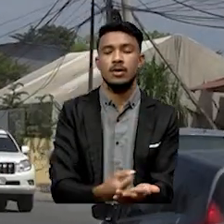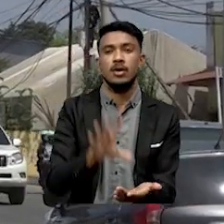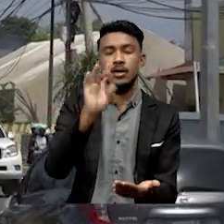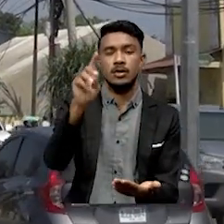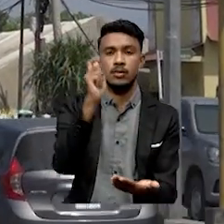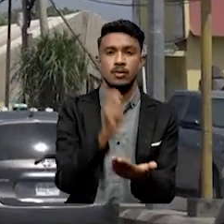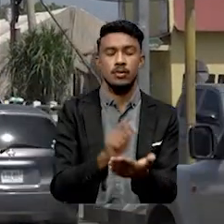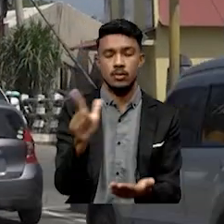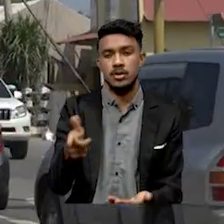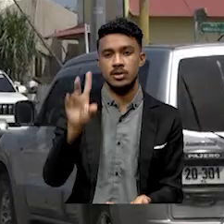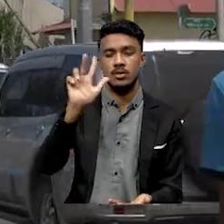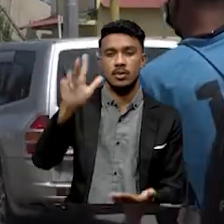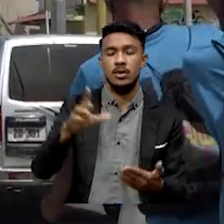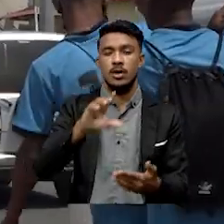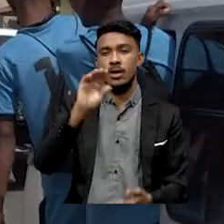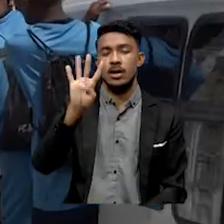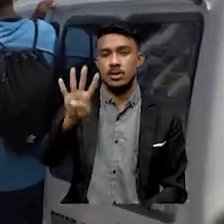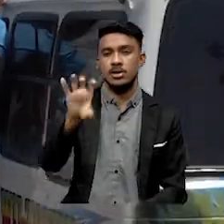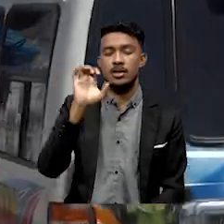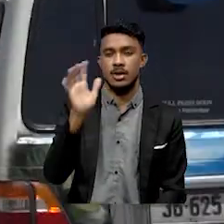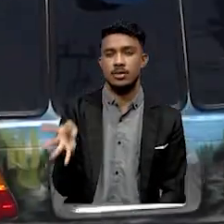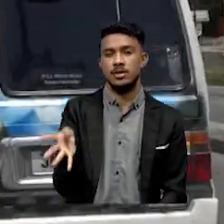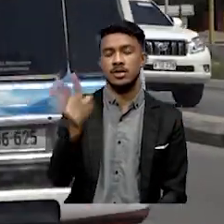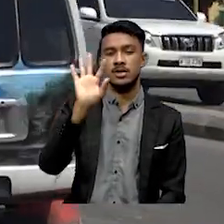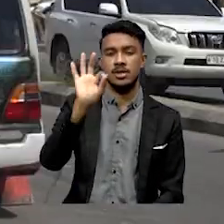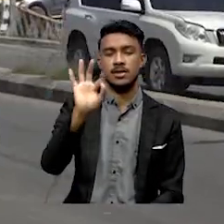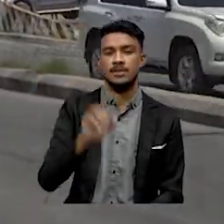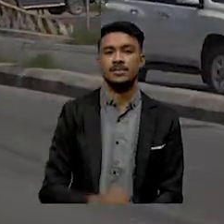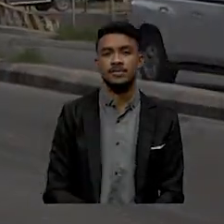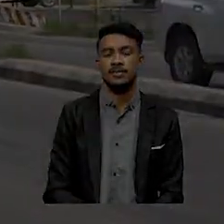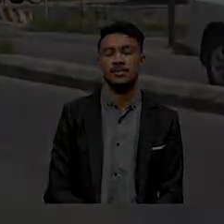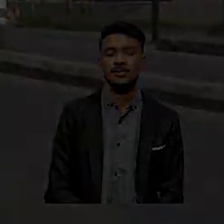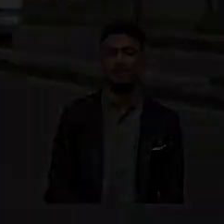nusintolu atus lima hat nuresensia. Na plan sever, bem-vinda Simenes, ZMN.